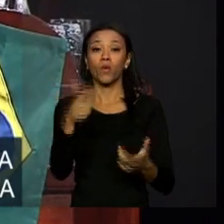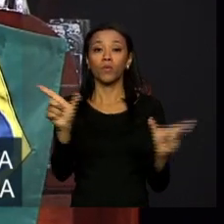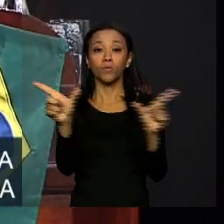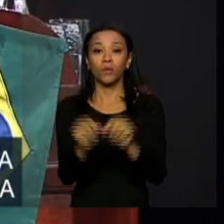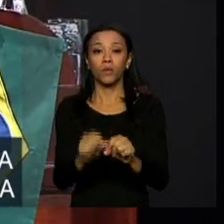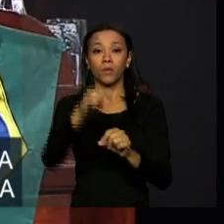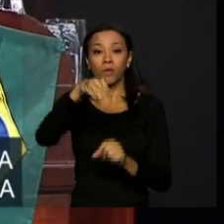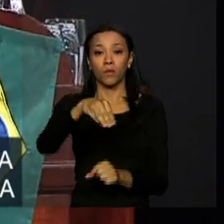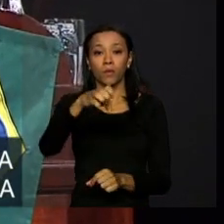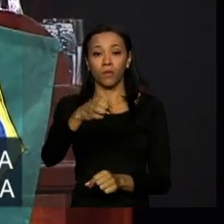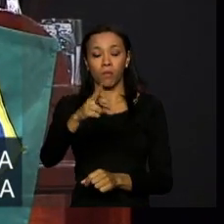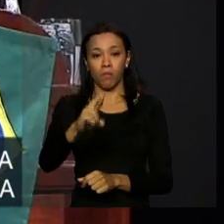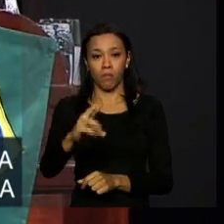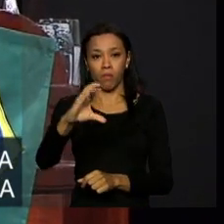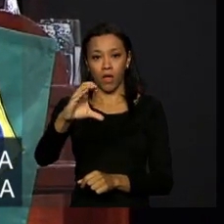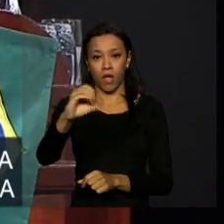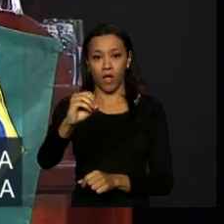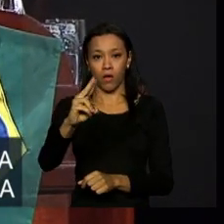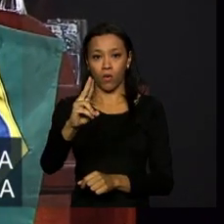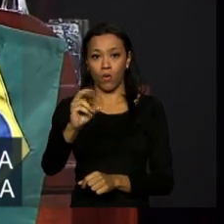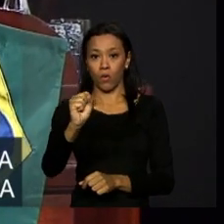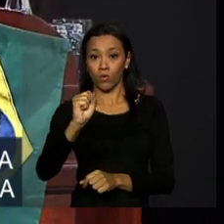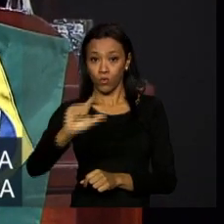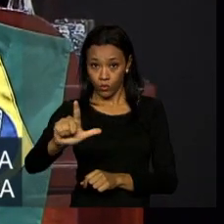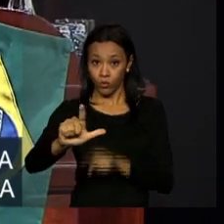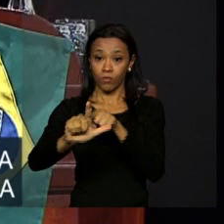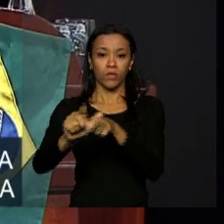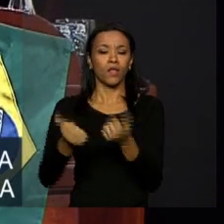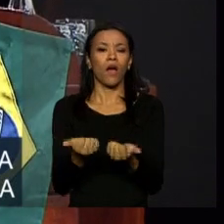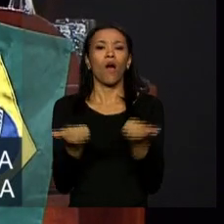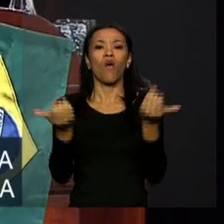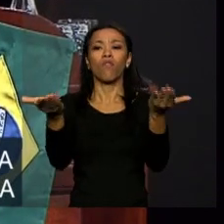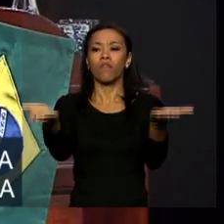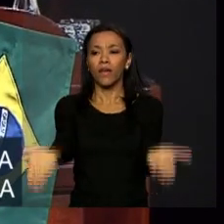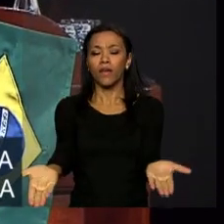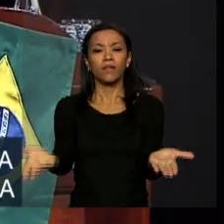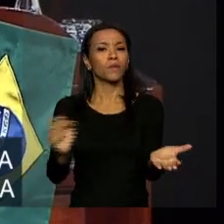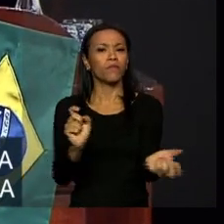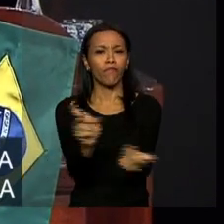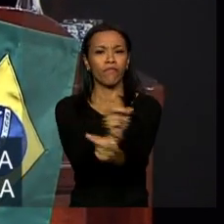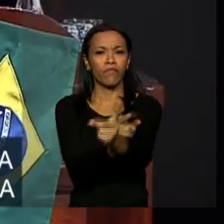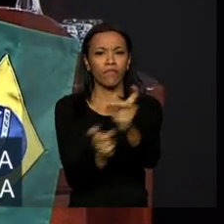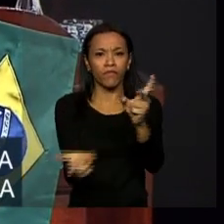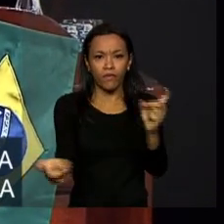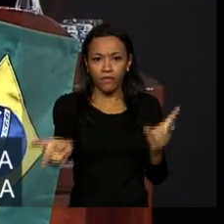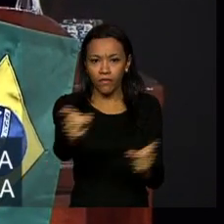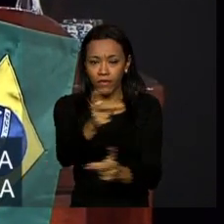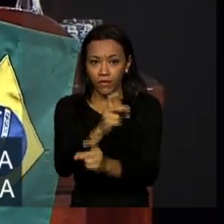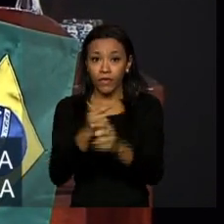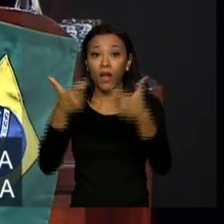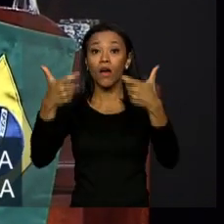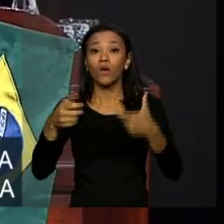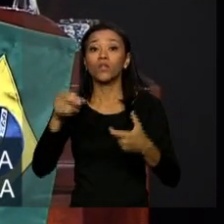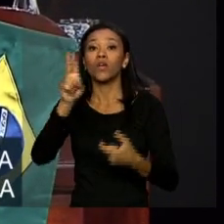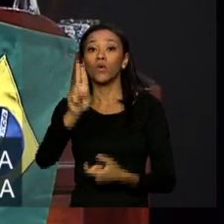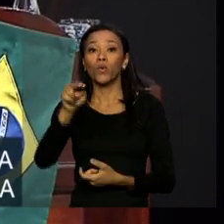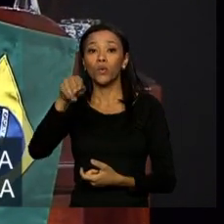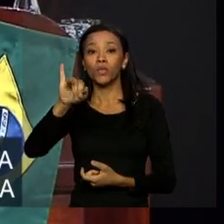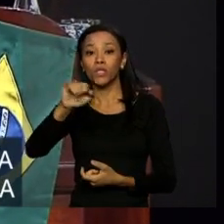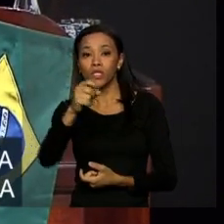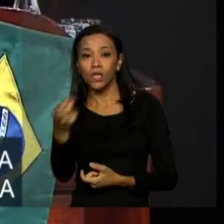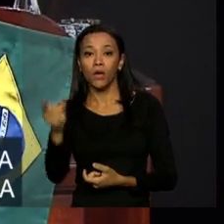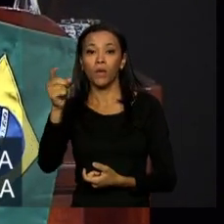está preparado para apresentar suas ofertas sua oferta comercial à União Europeia e a partir